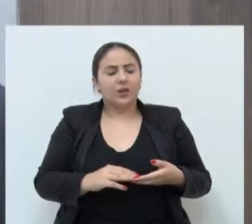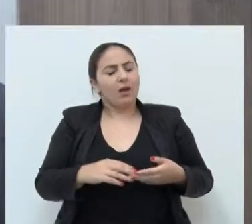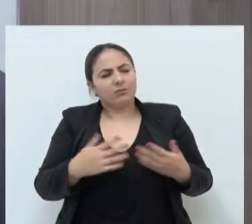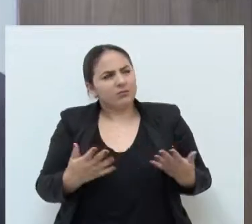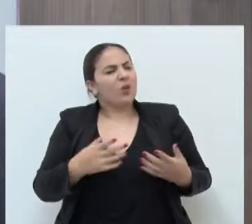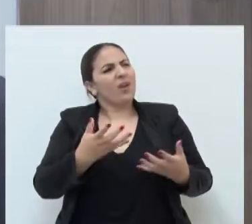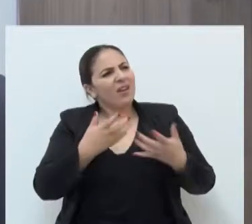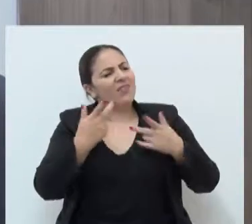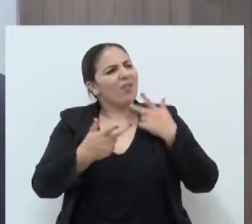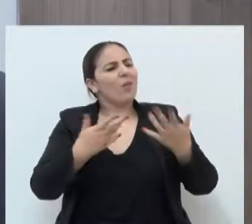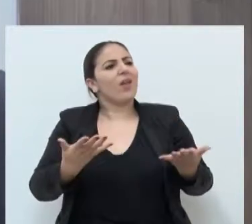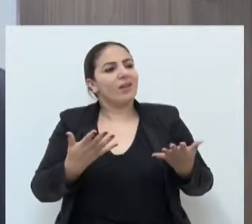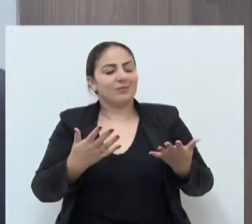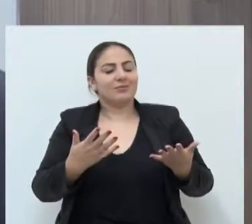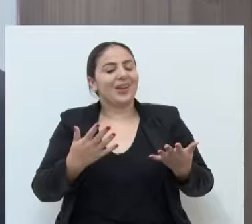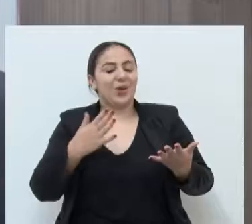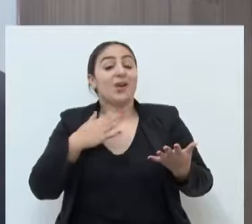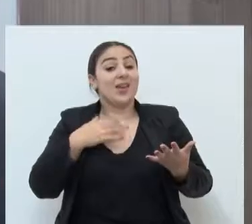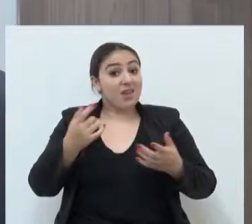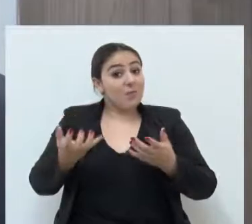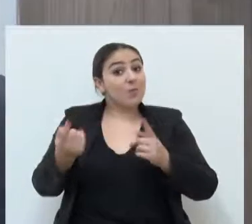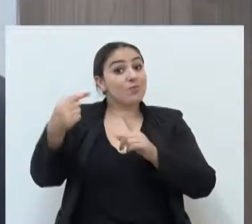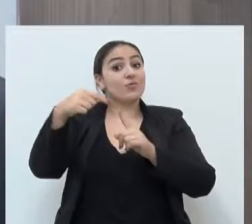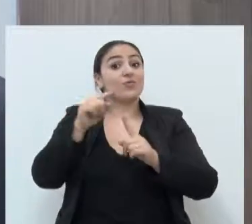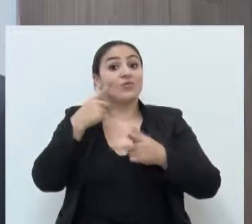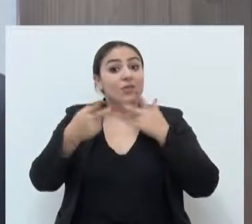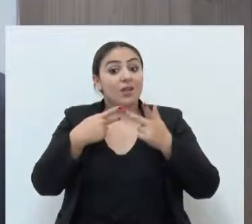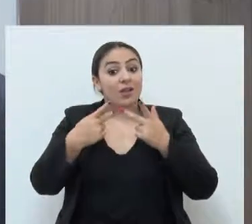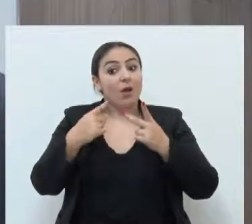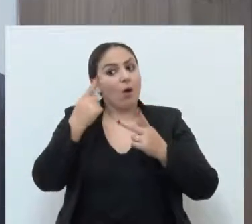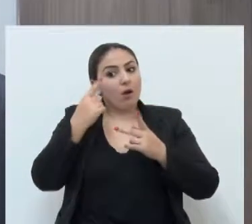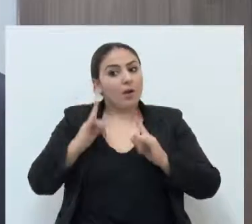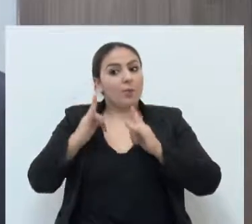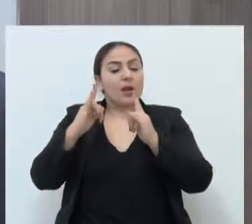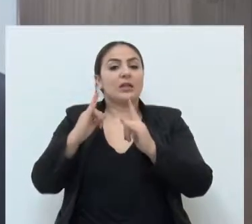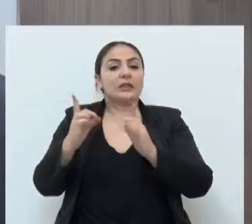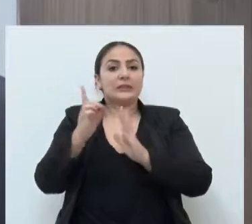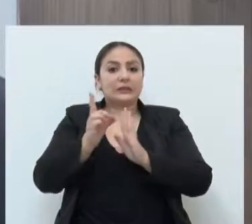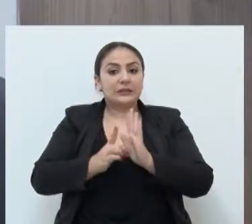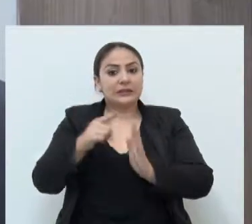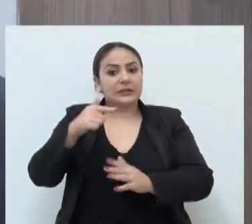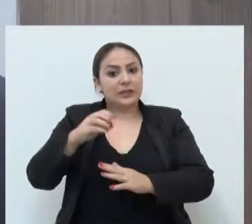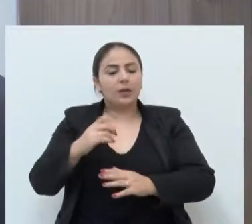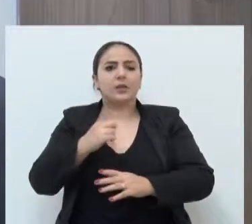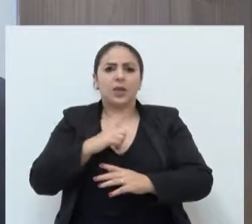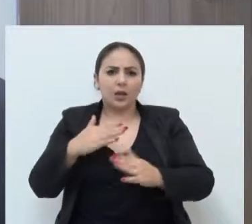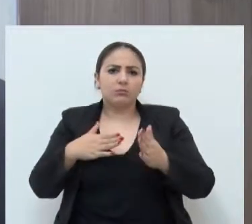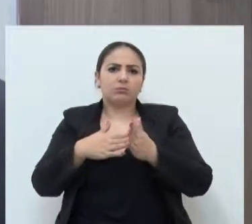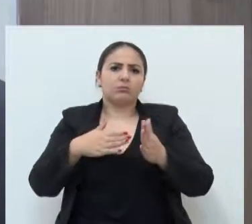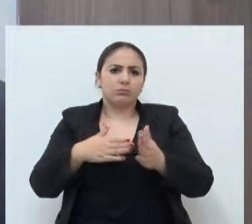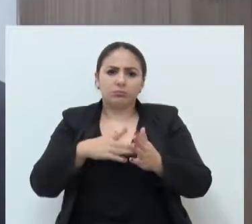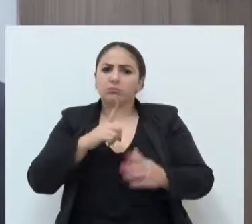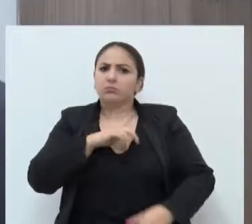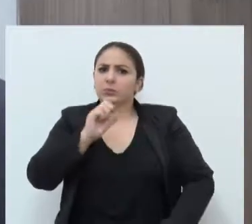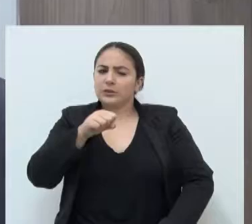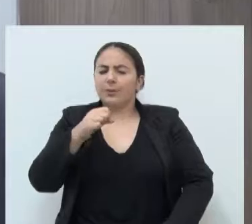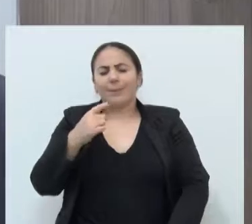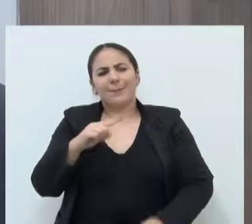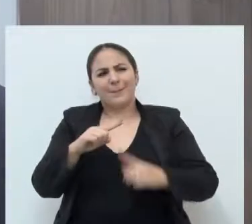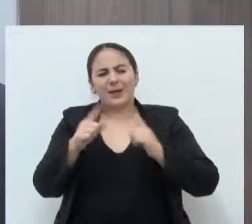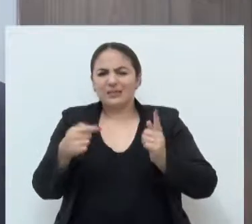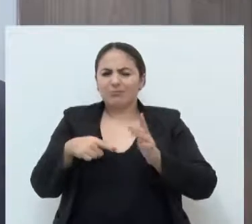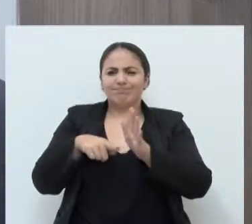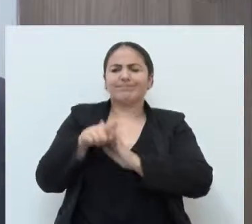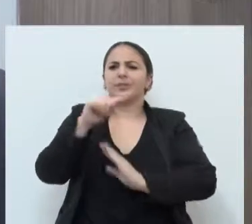sim, mas Saul, o que tu quer dizer? Não, eu reconheço que é um prédio da década de 70, que tem as suas dificuldades, que tem as suas limitações, mas